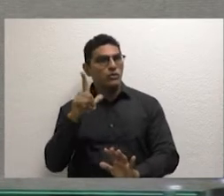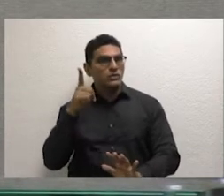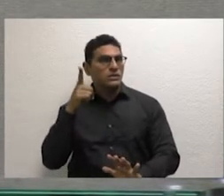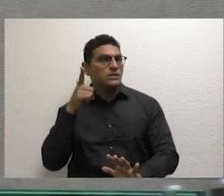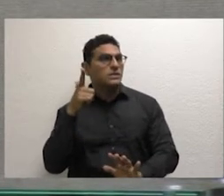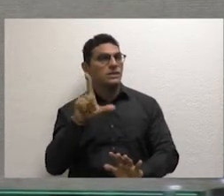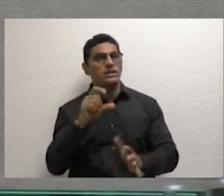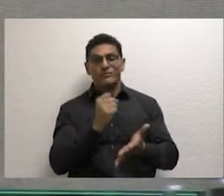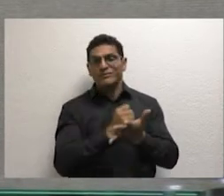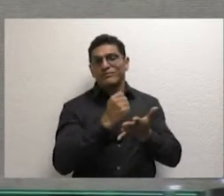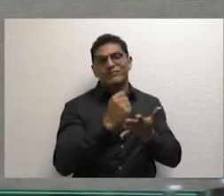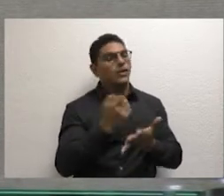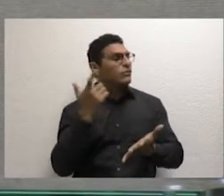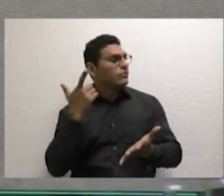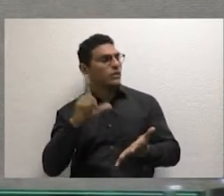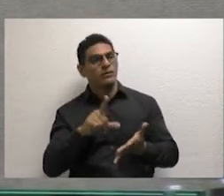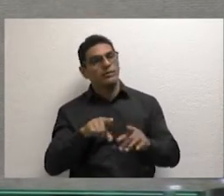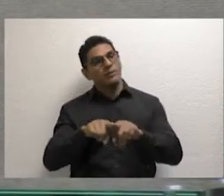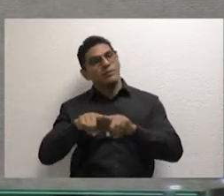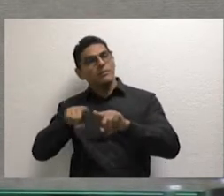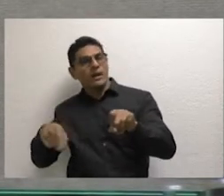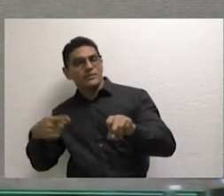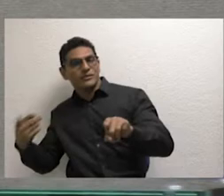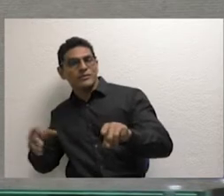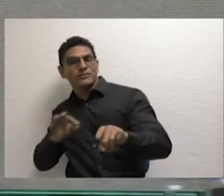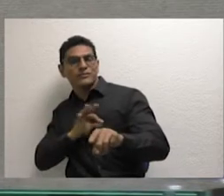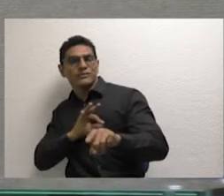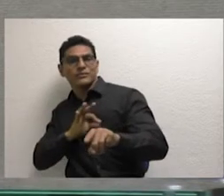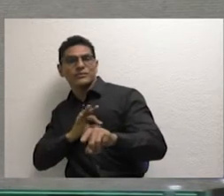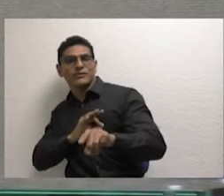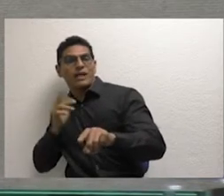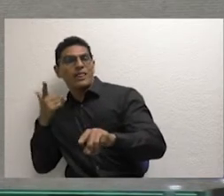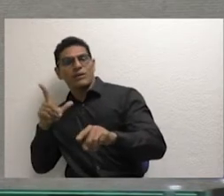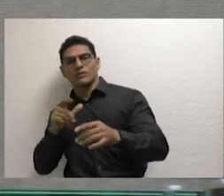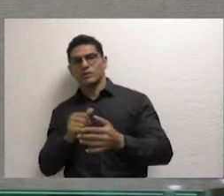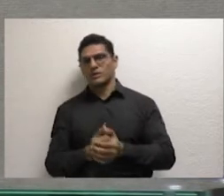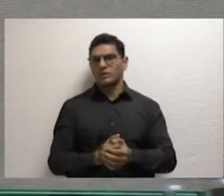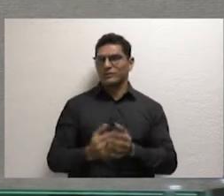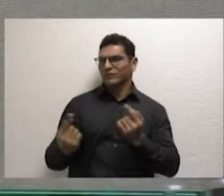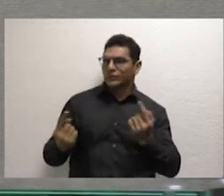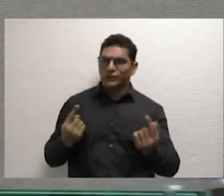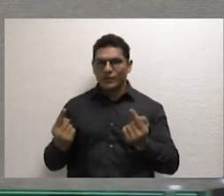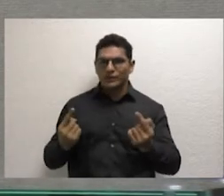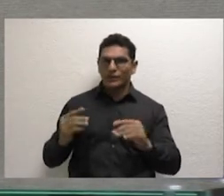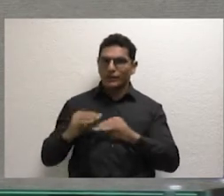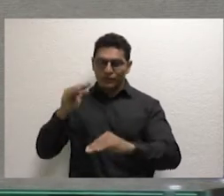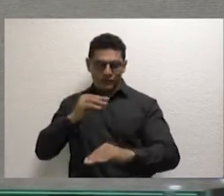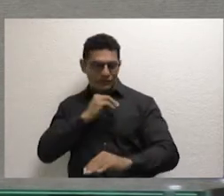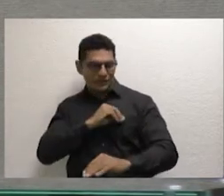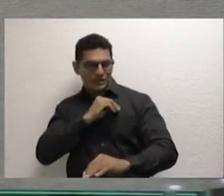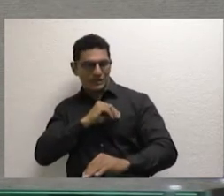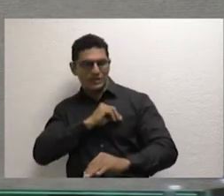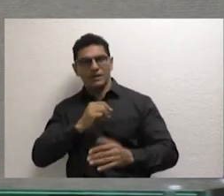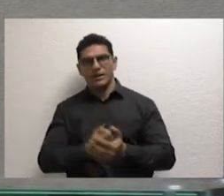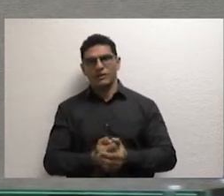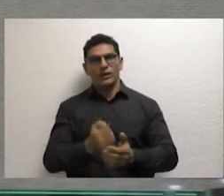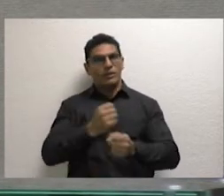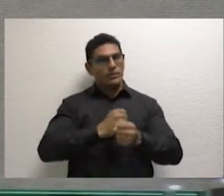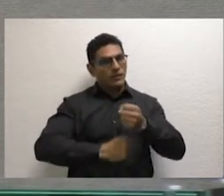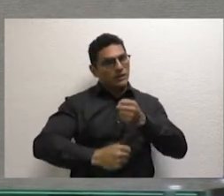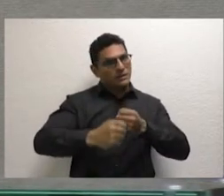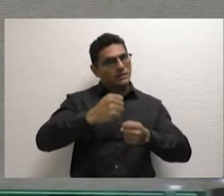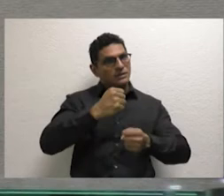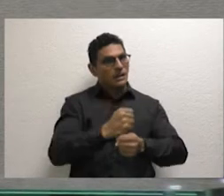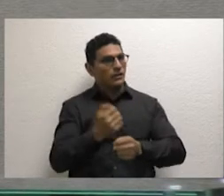e a deles não foi aprovada só para a gente entender não é um novo reajuste nós aprovamos ano passado a dos